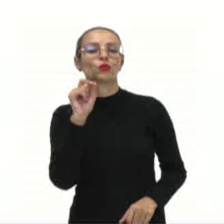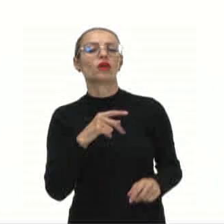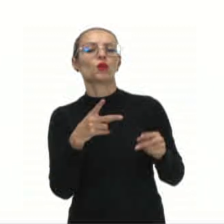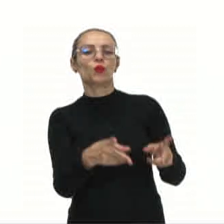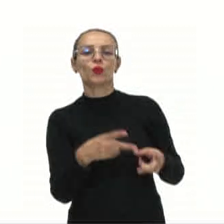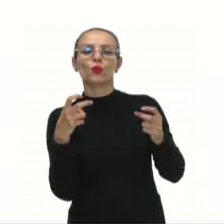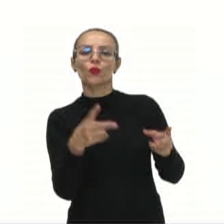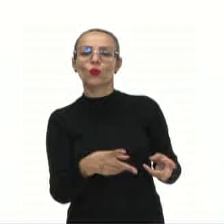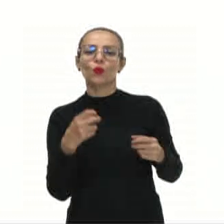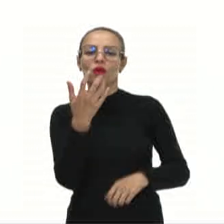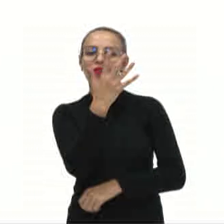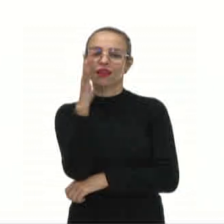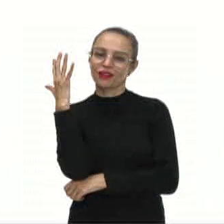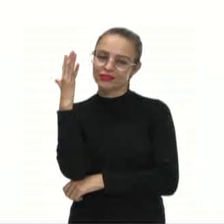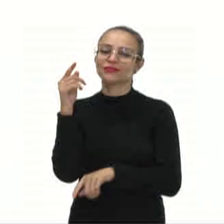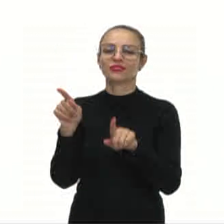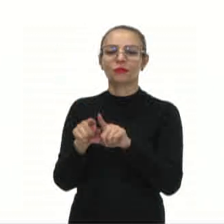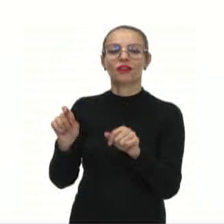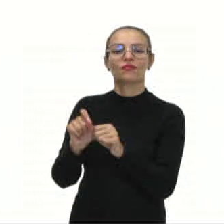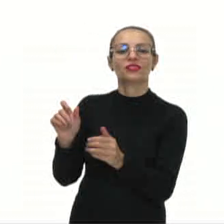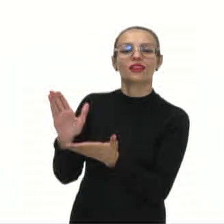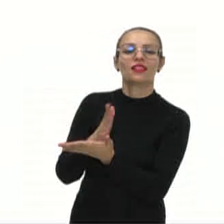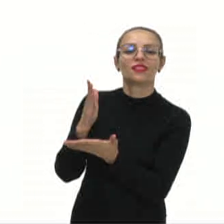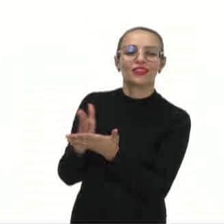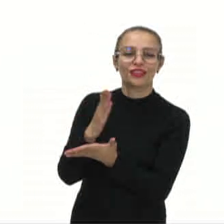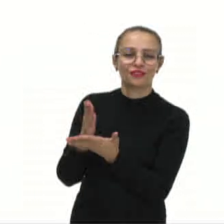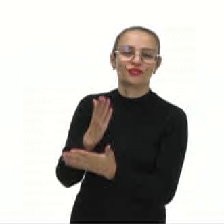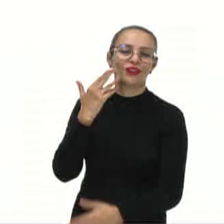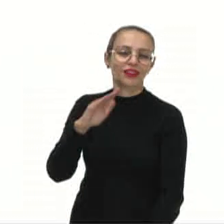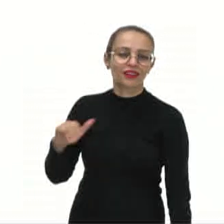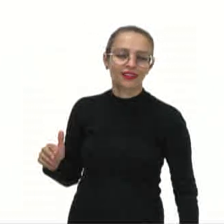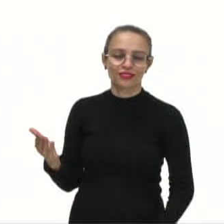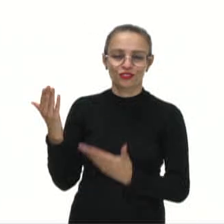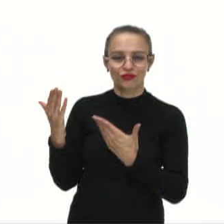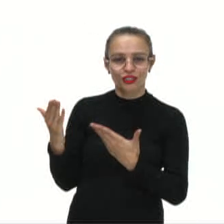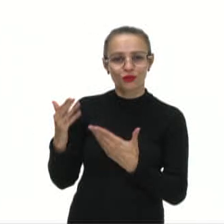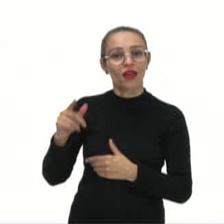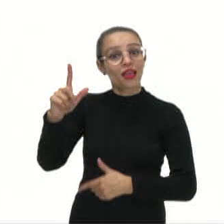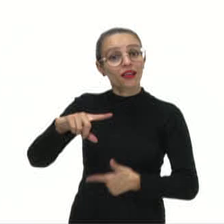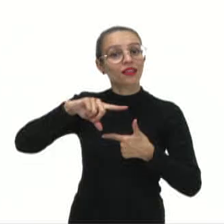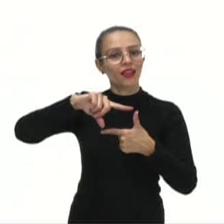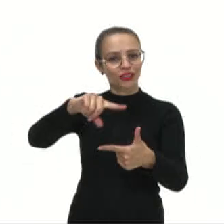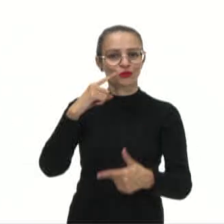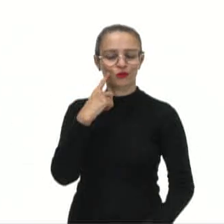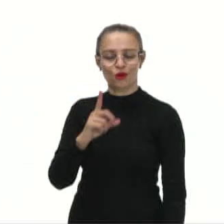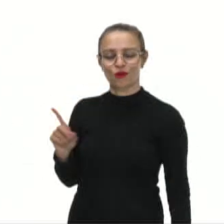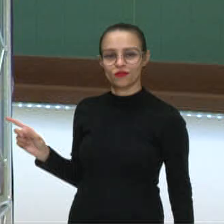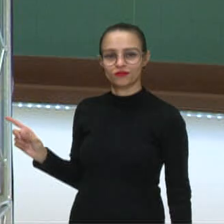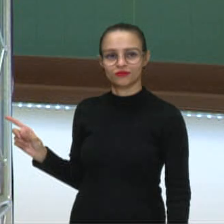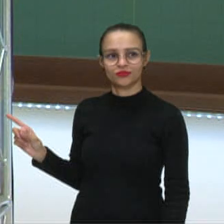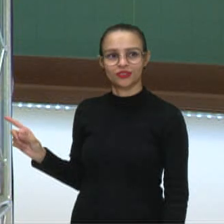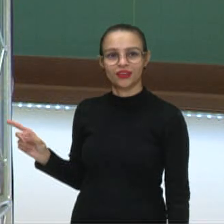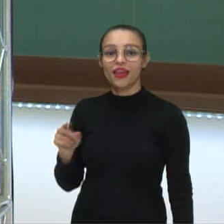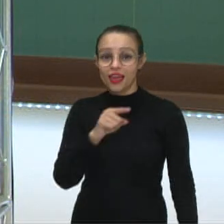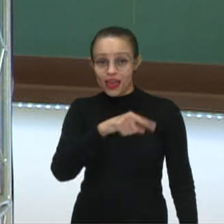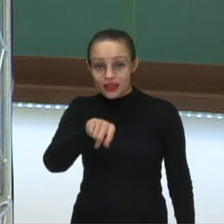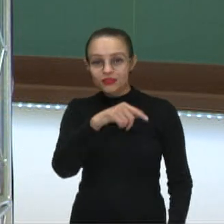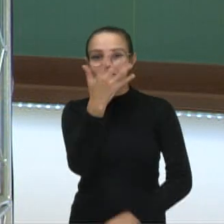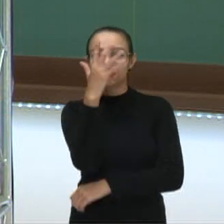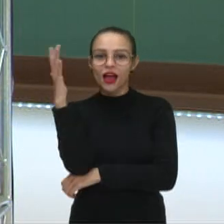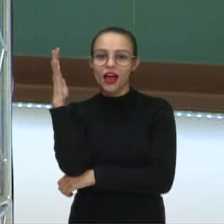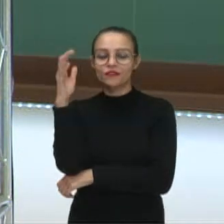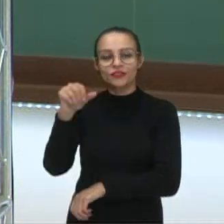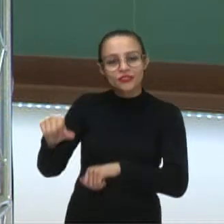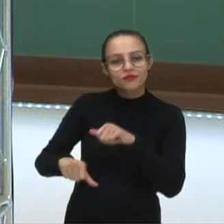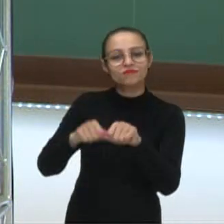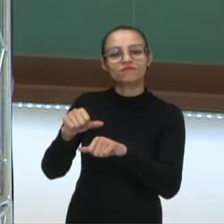sustentável à produção dos livros infanto-juvenis, que se tornam clássicos mundiais. Ó, ele coloca aqui, ó, essas árvores vão se tornar